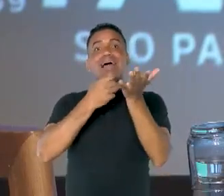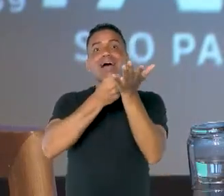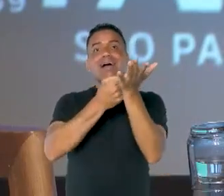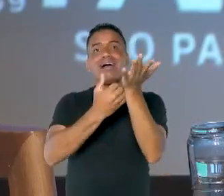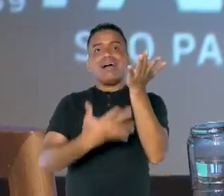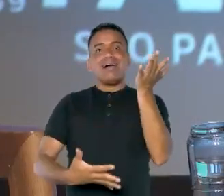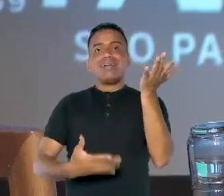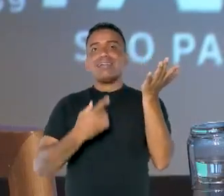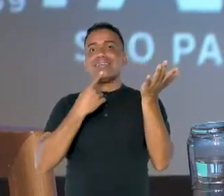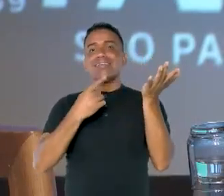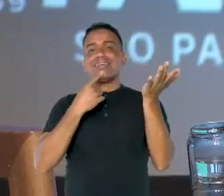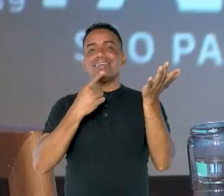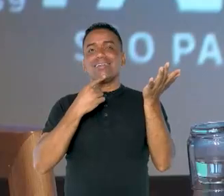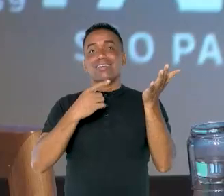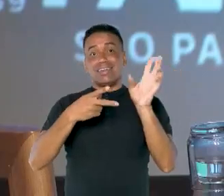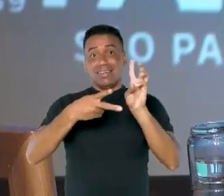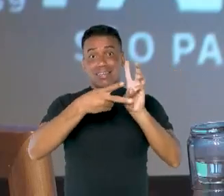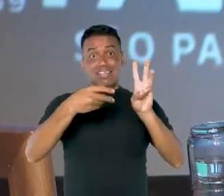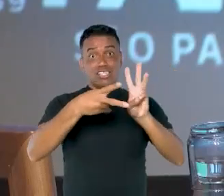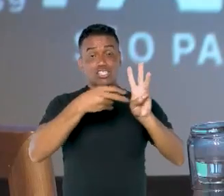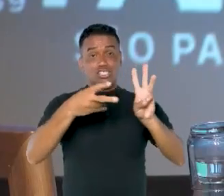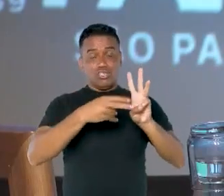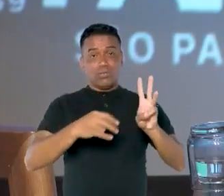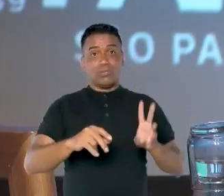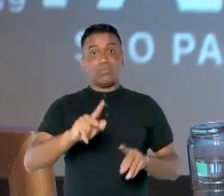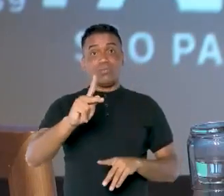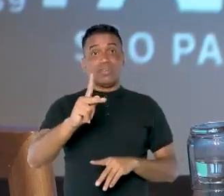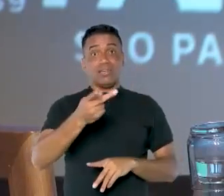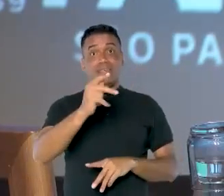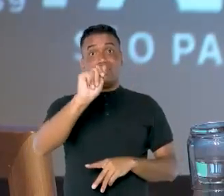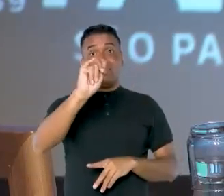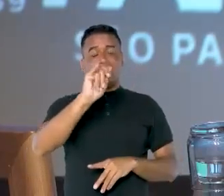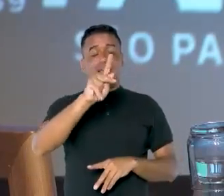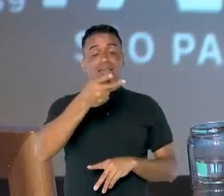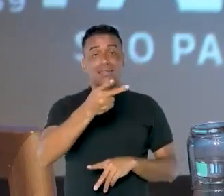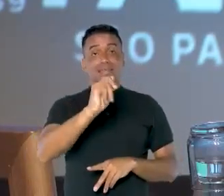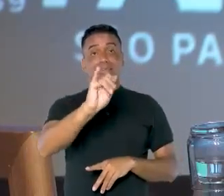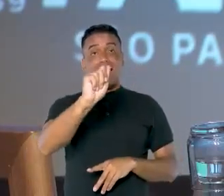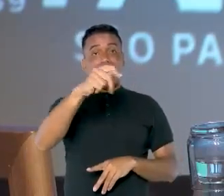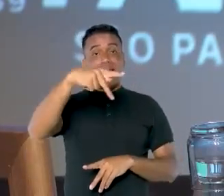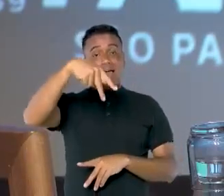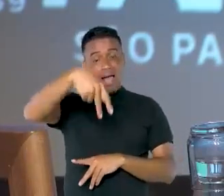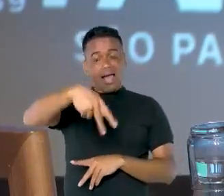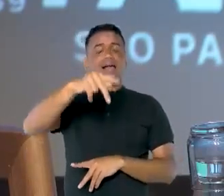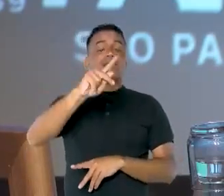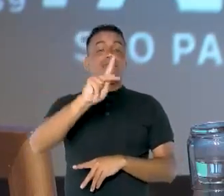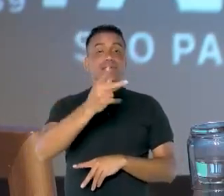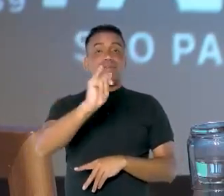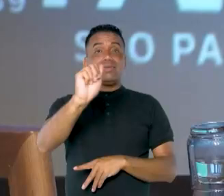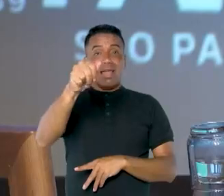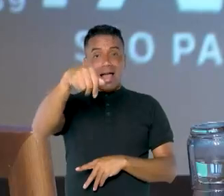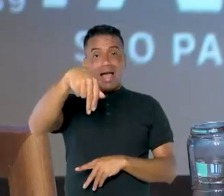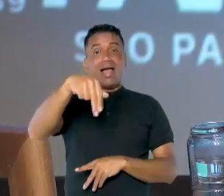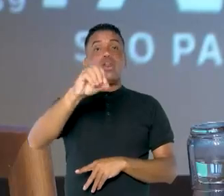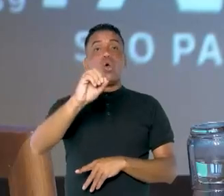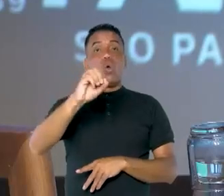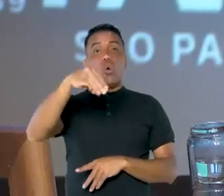Tá? O caso dos Yanomamis é sério. Houve um grupo de pesquisadores americanos que levou